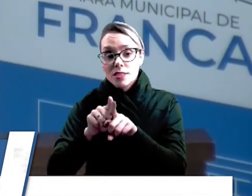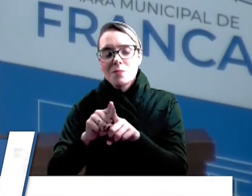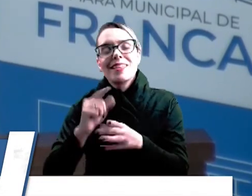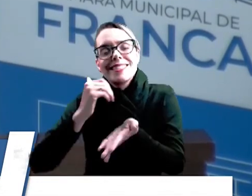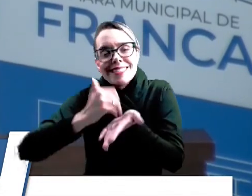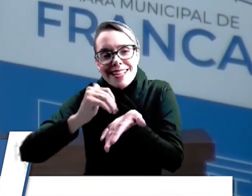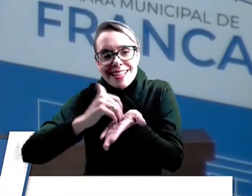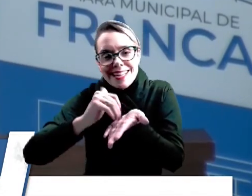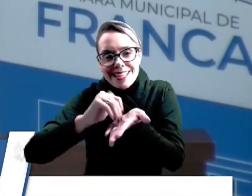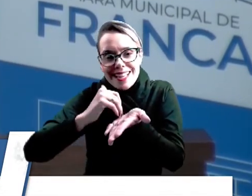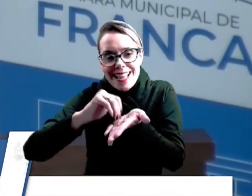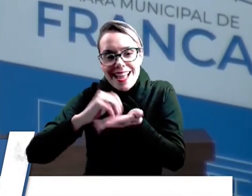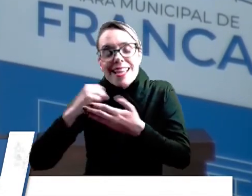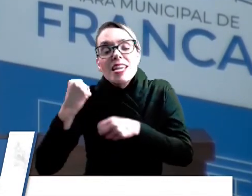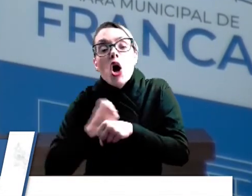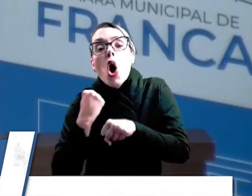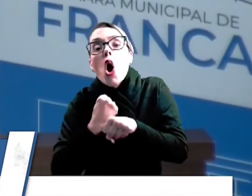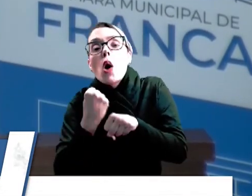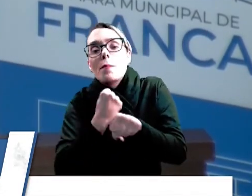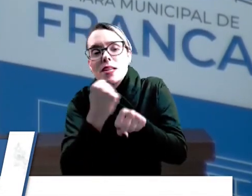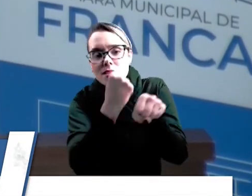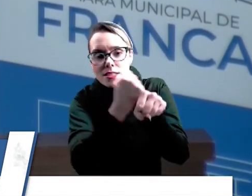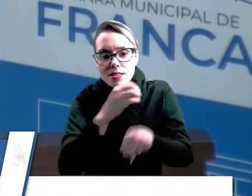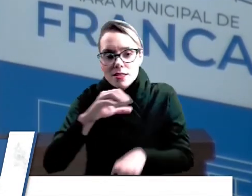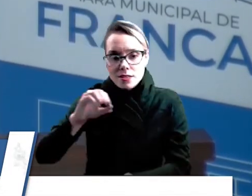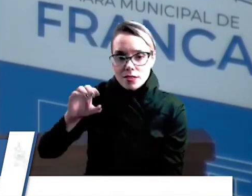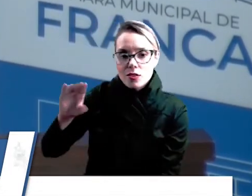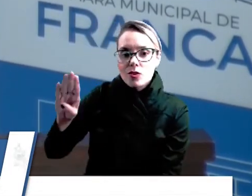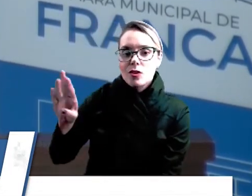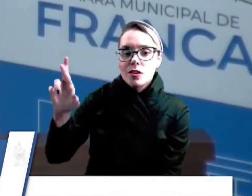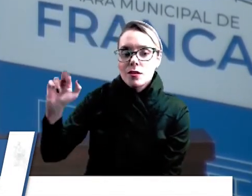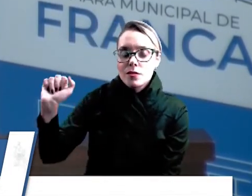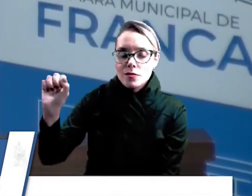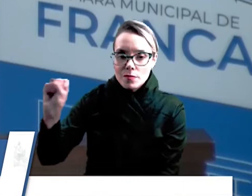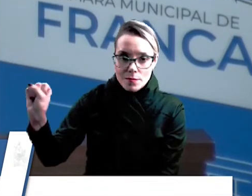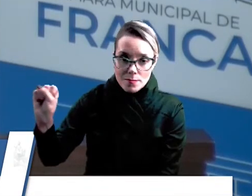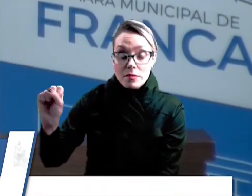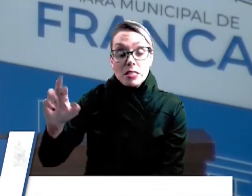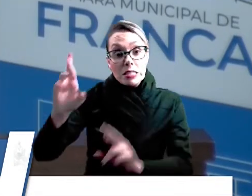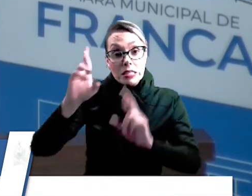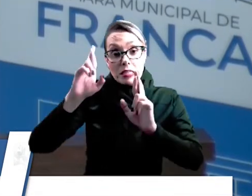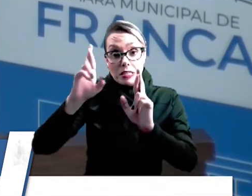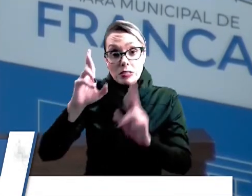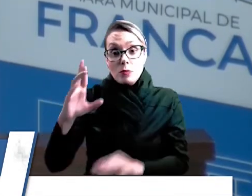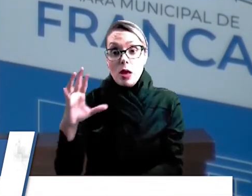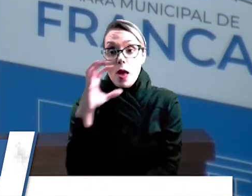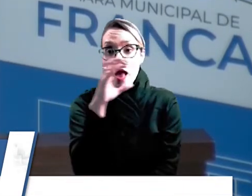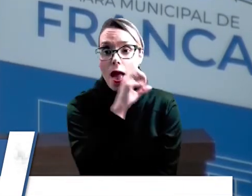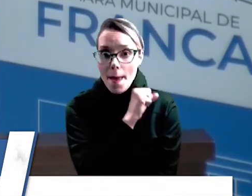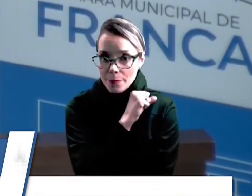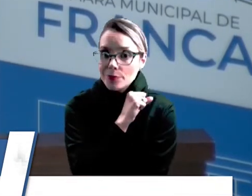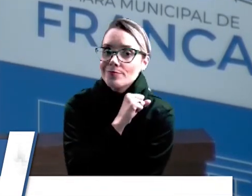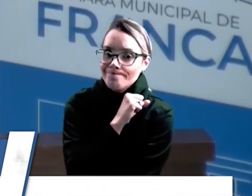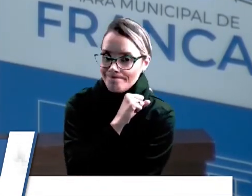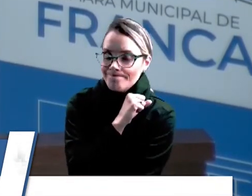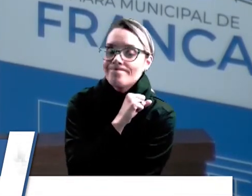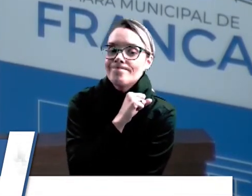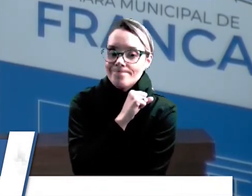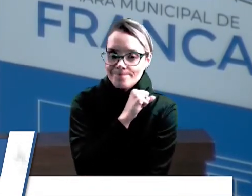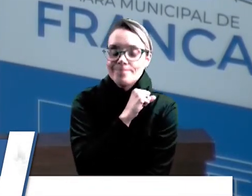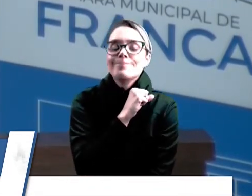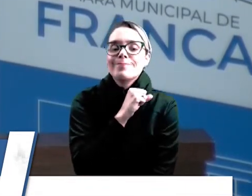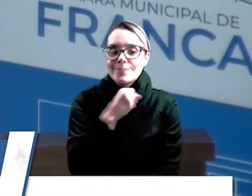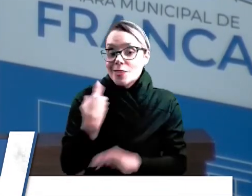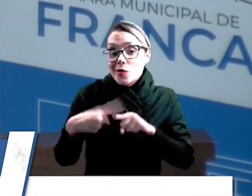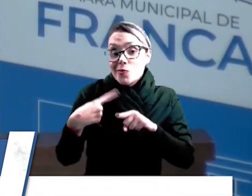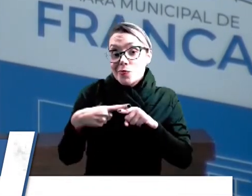que vai fazer isso. A gente espera que isso seja executado o mais breve possível, né, para que as coisas